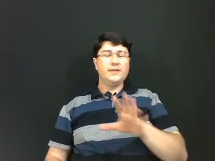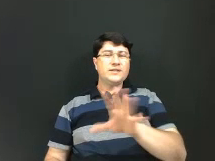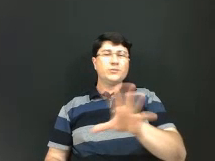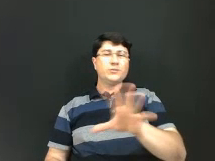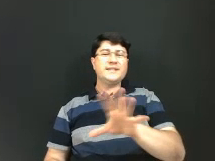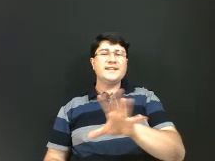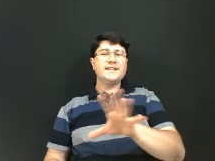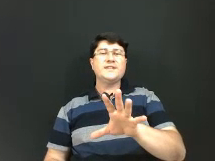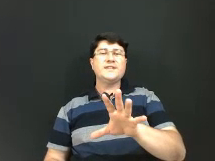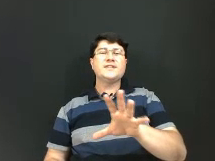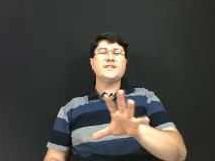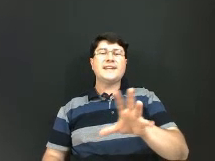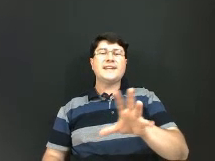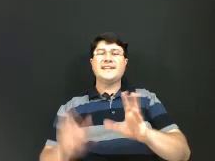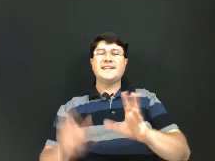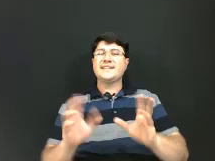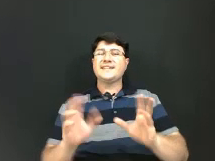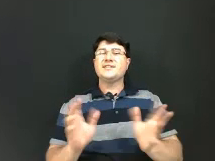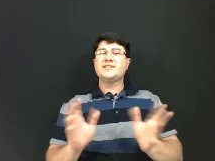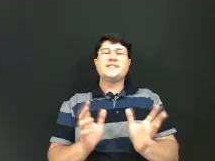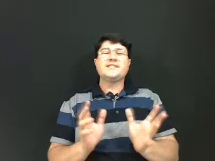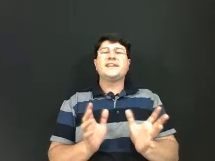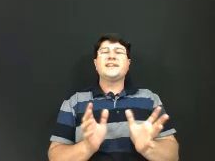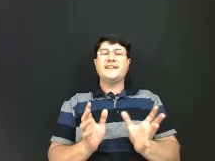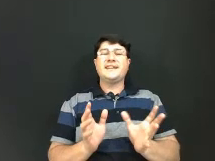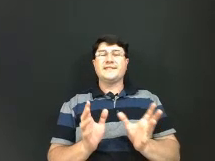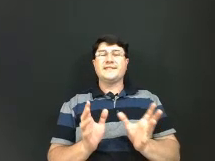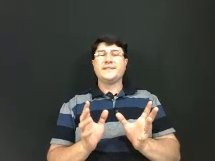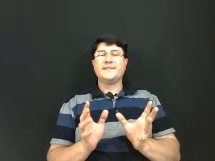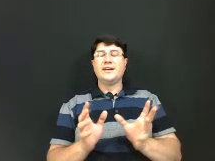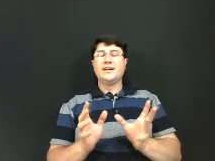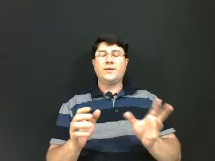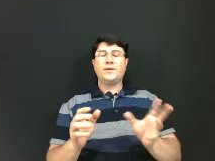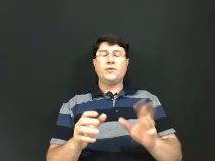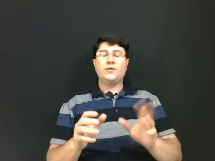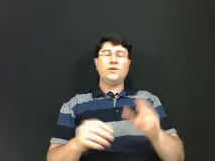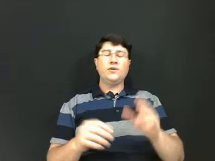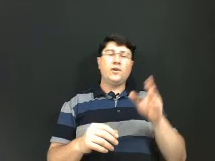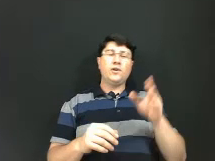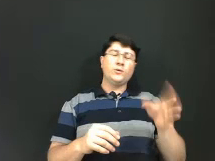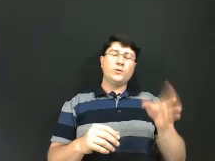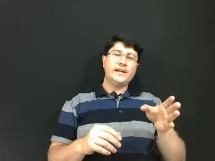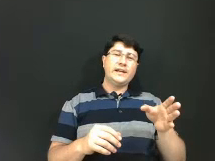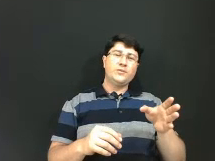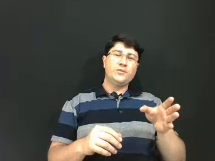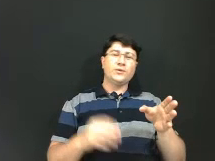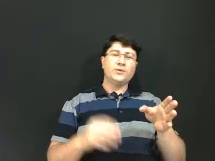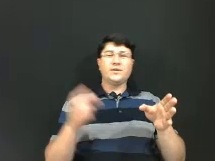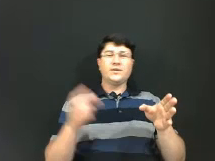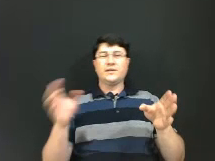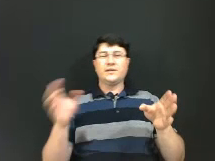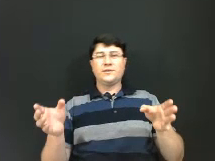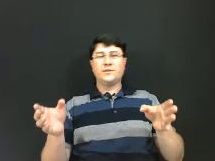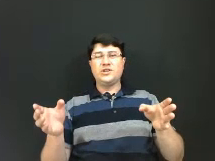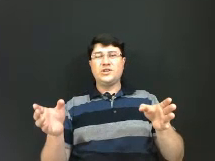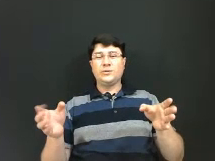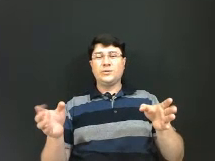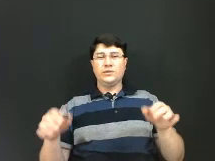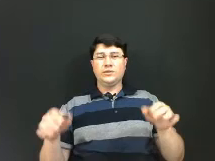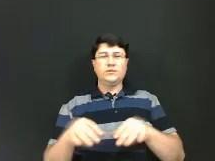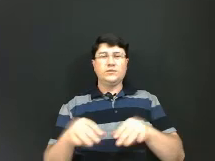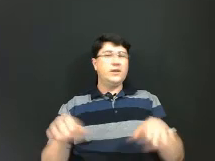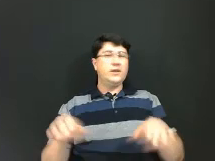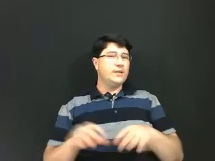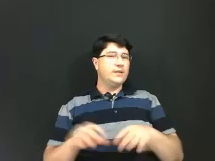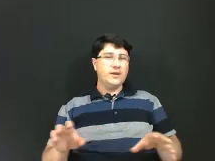então, mas eu não precisei fazer a sinalização do estado de Santa Catarina. Porque quando eu coloco Porto Alegre num ponto, Curitiba